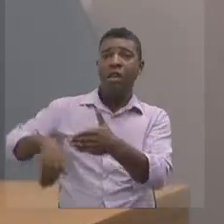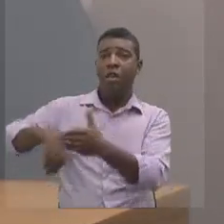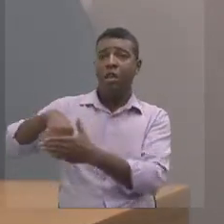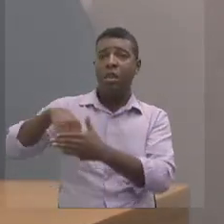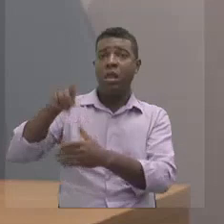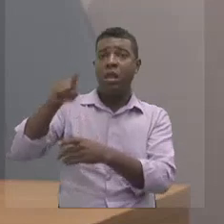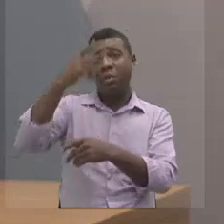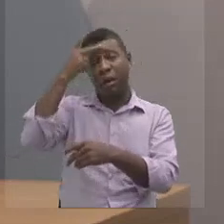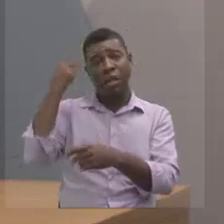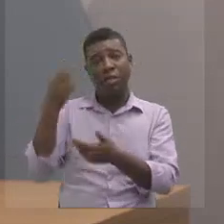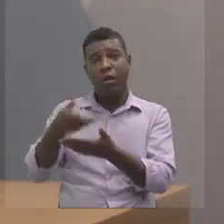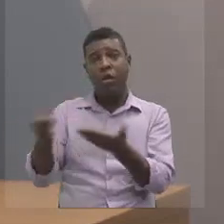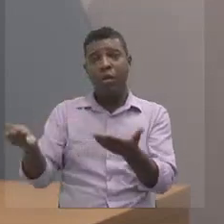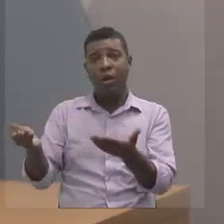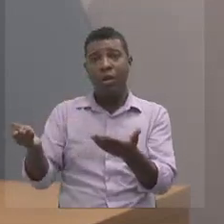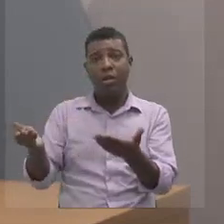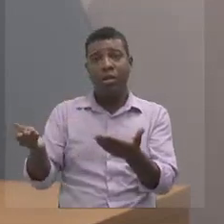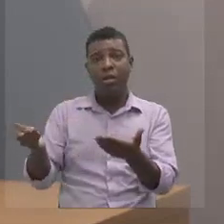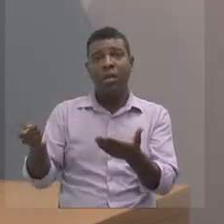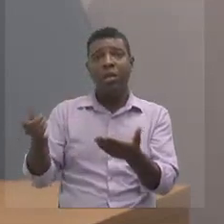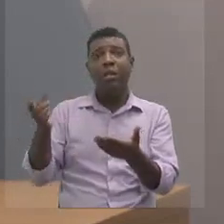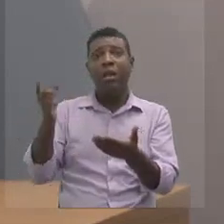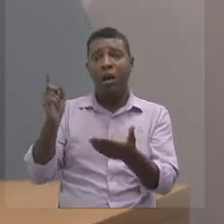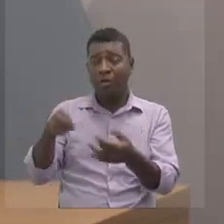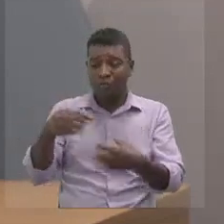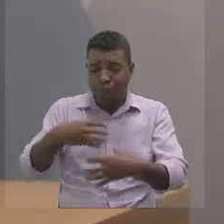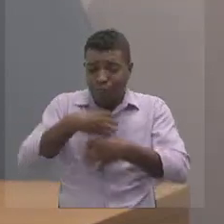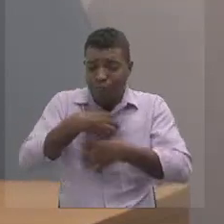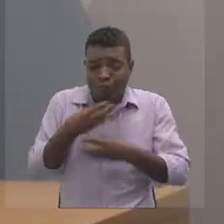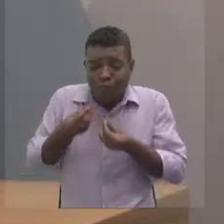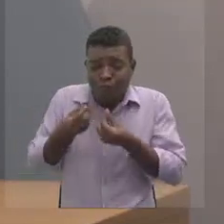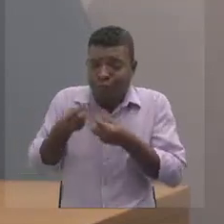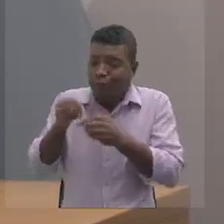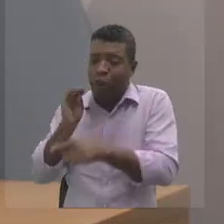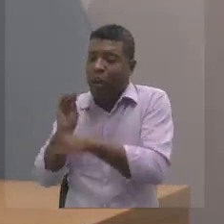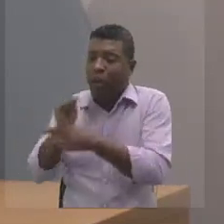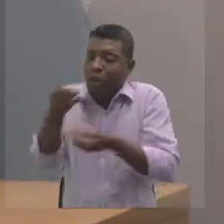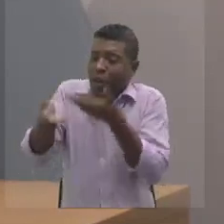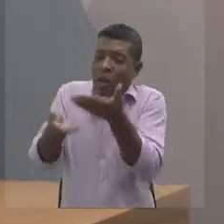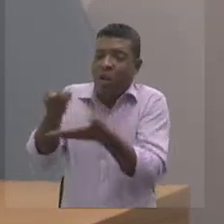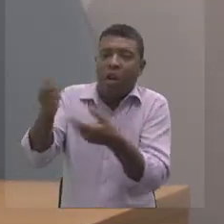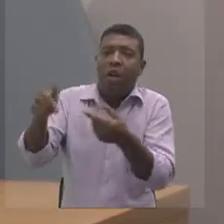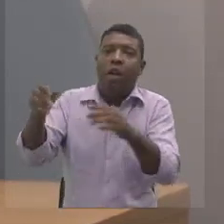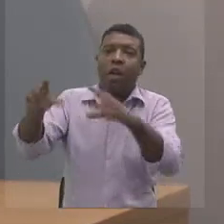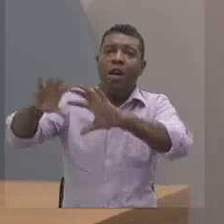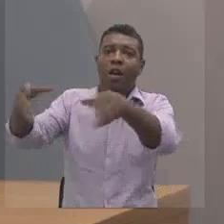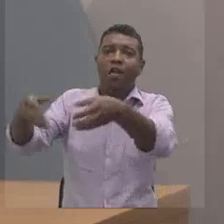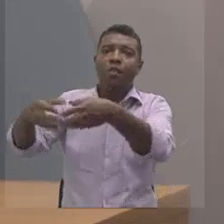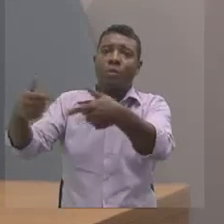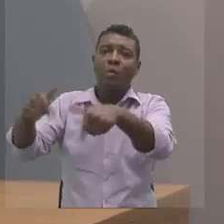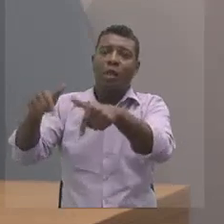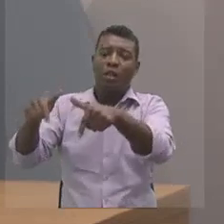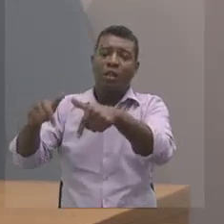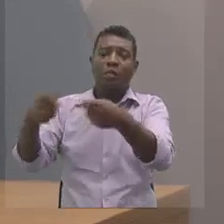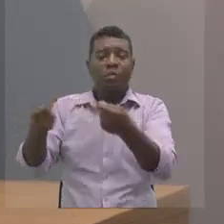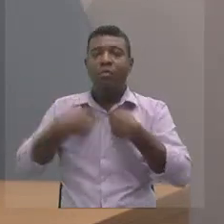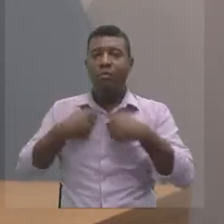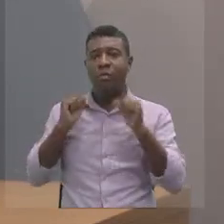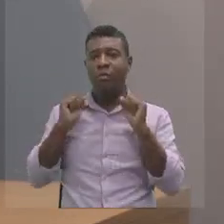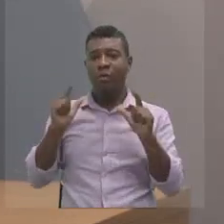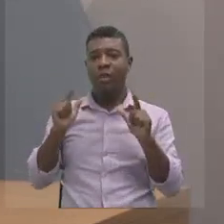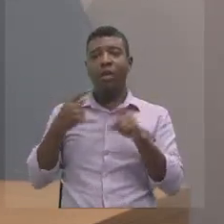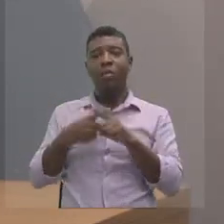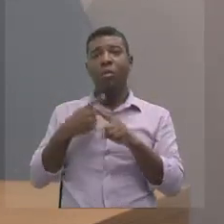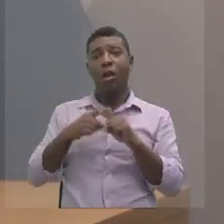a insensibilidade no trato com os trabalhadores Foi algo também que chamou muito a atenção porque tocasse a pauta